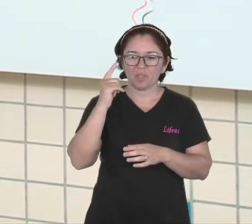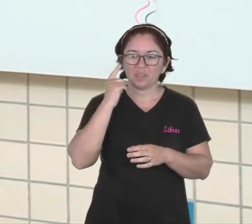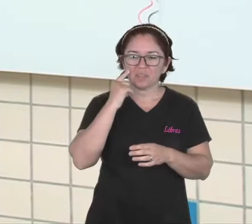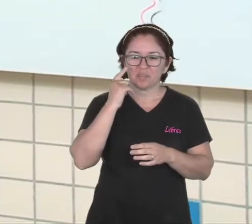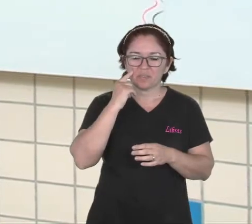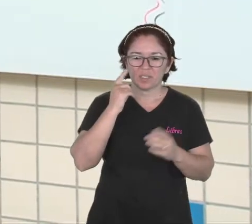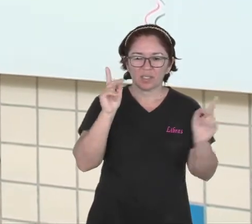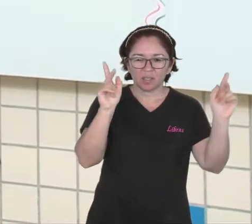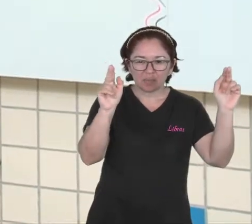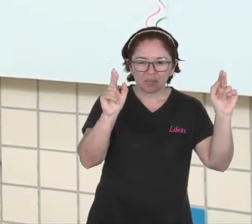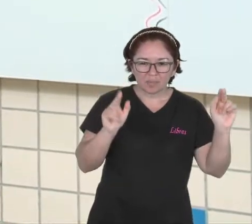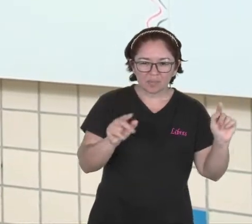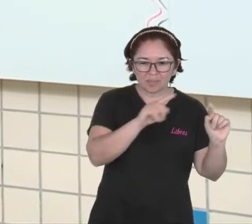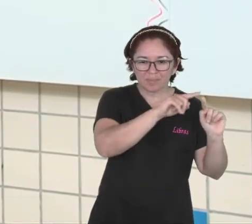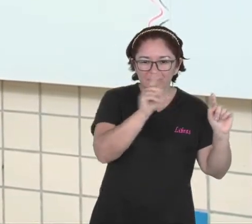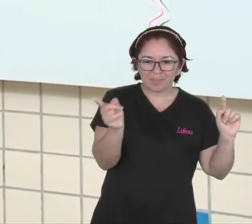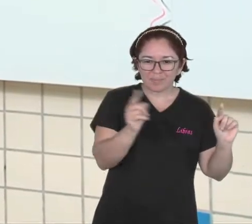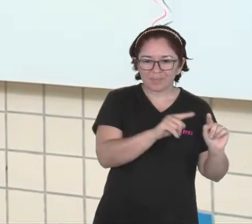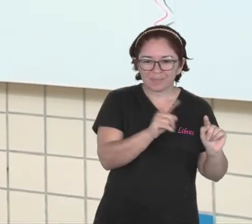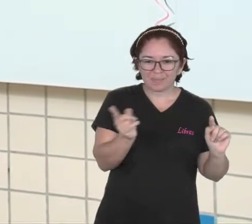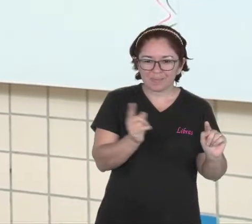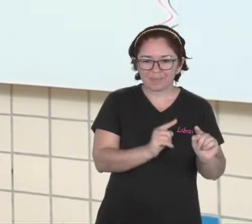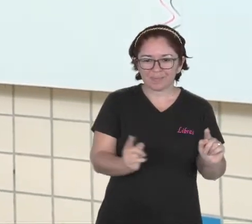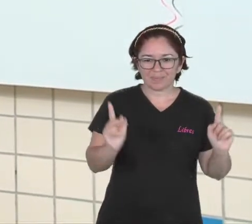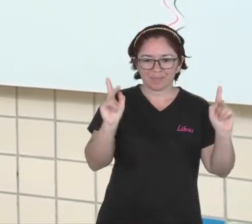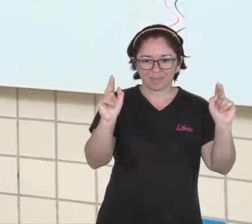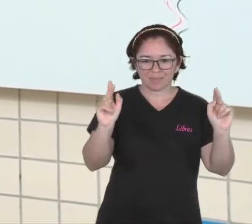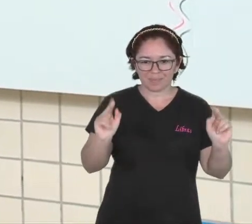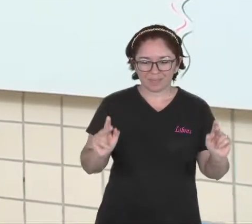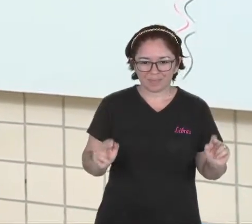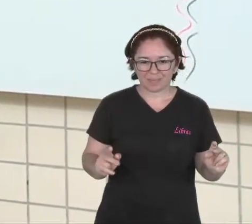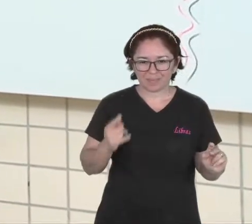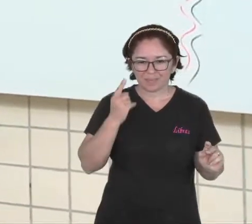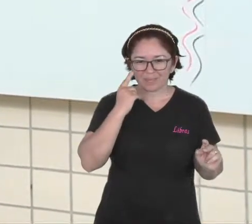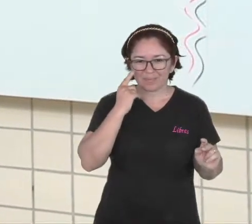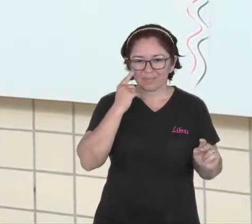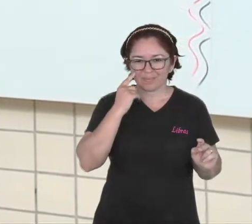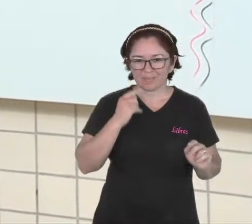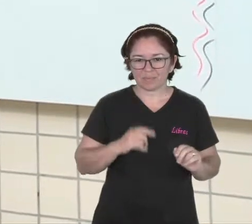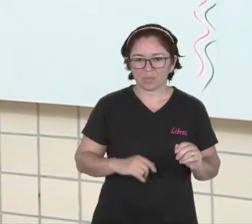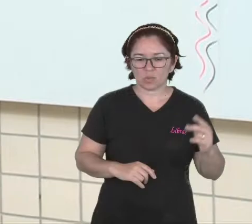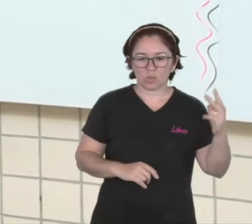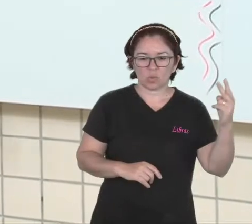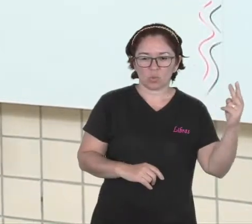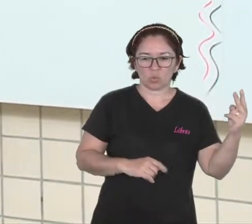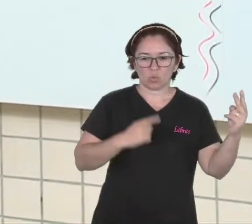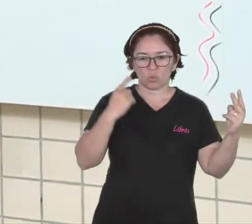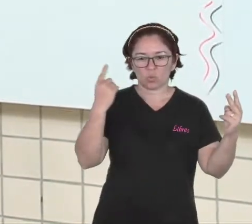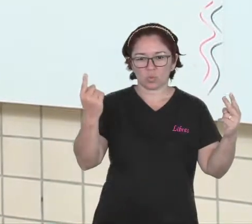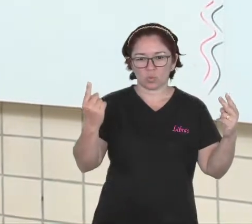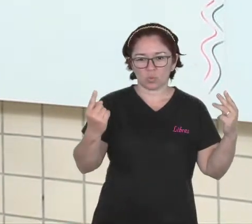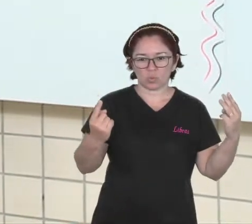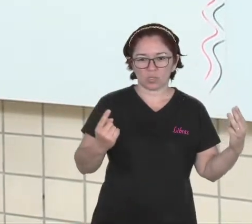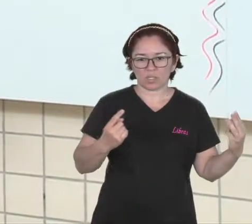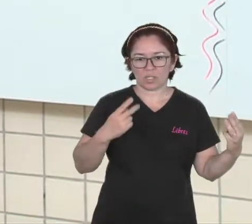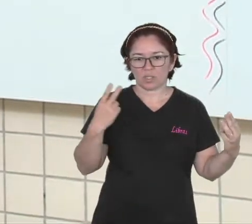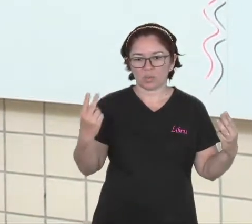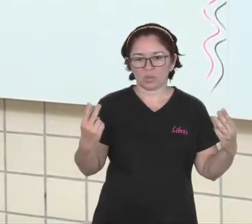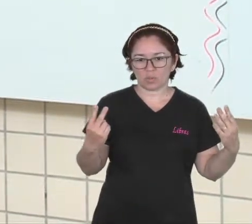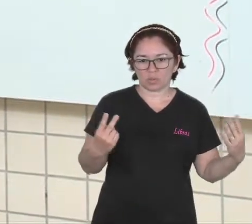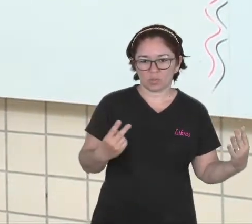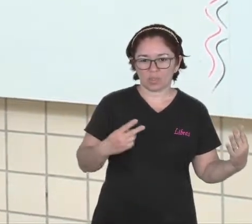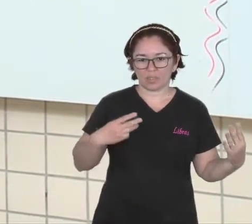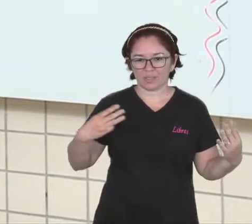isso? Bom, aqui ele mostra uma relação do número 2 com o número 1, do 3 com o 2, do 4 com o 3, tudo bem? Se